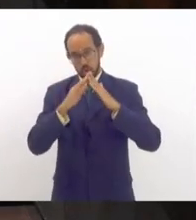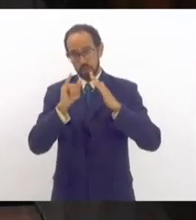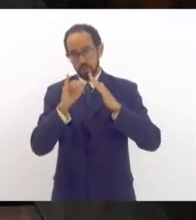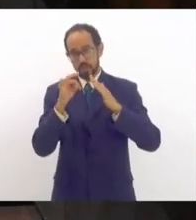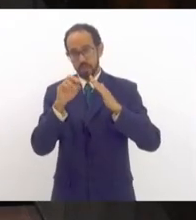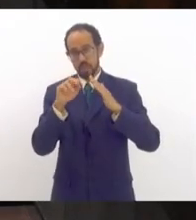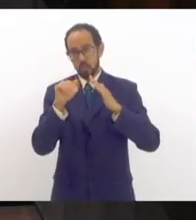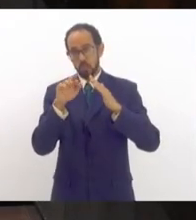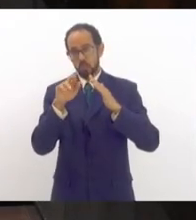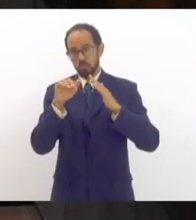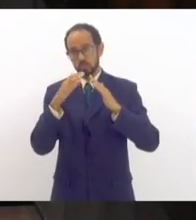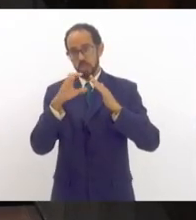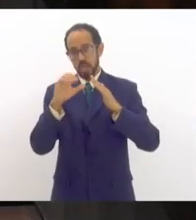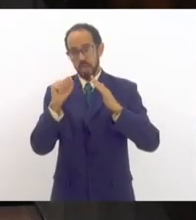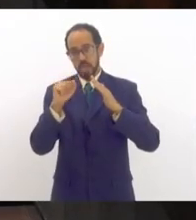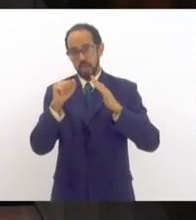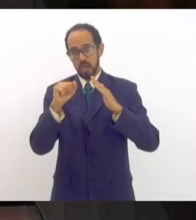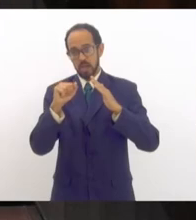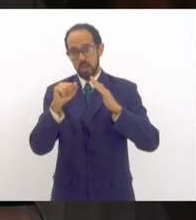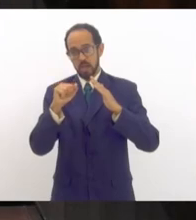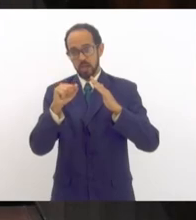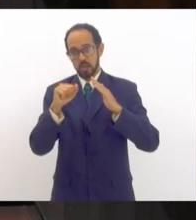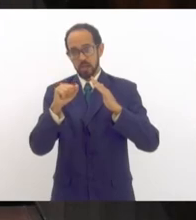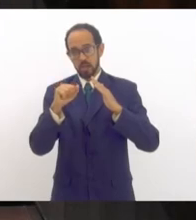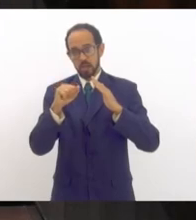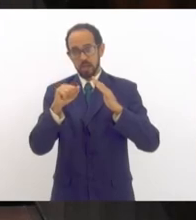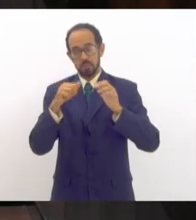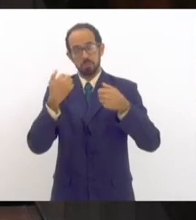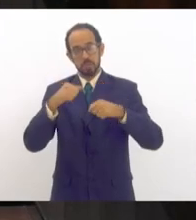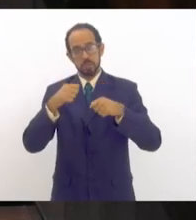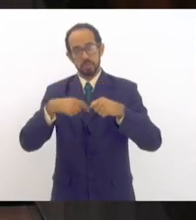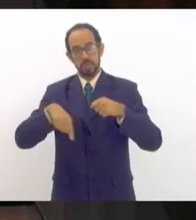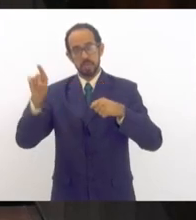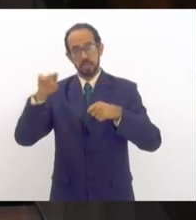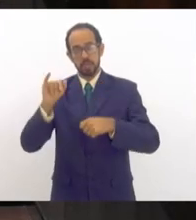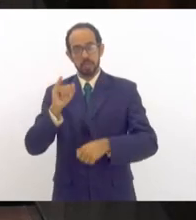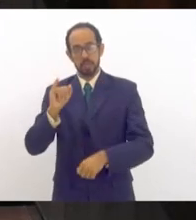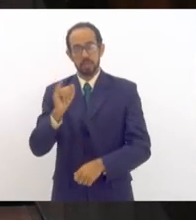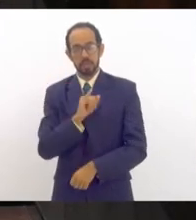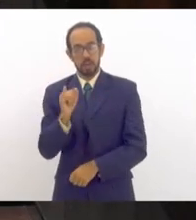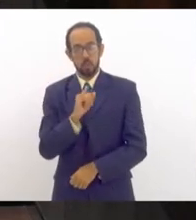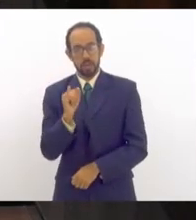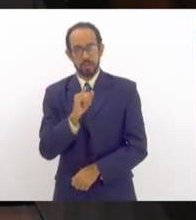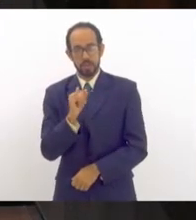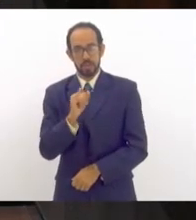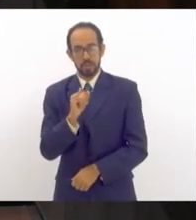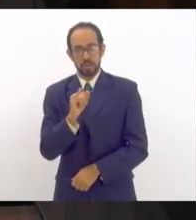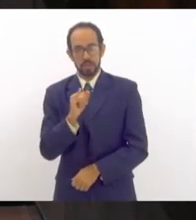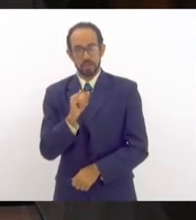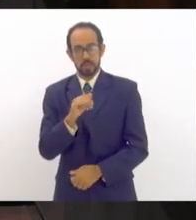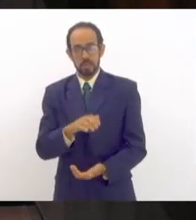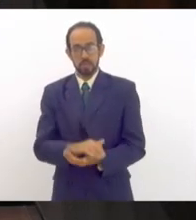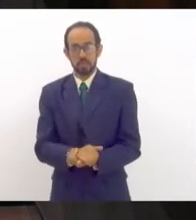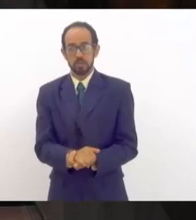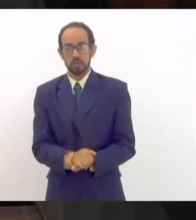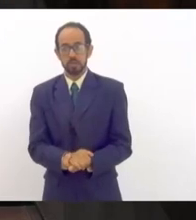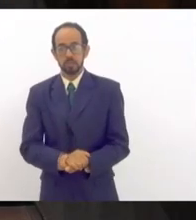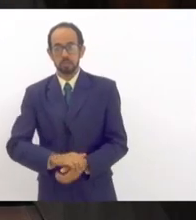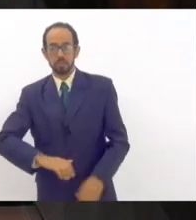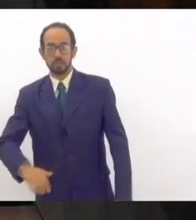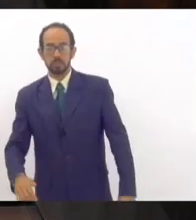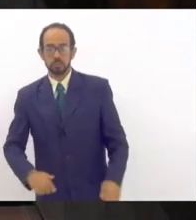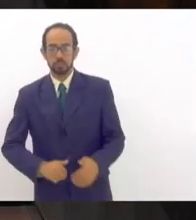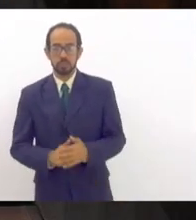é o distrito de Mangaratiba acabam indo muita Itaguaí Presidente Então hoje com essa cobrança